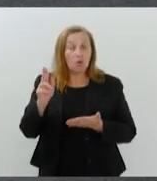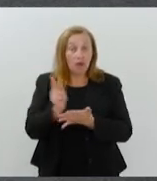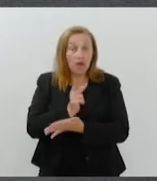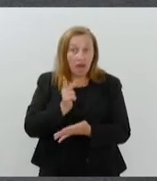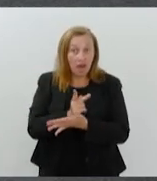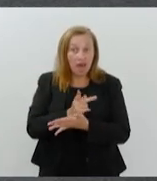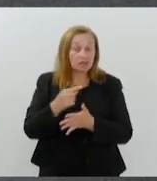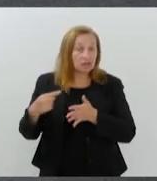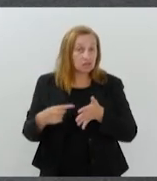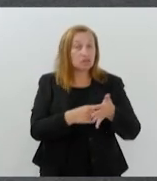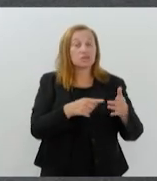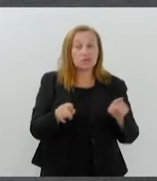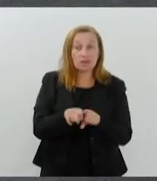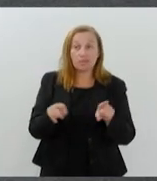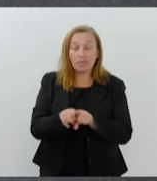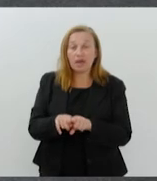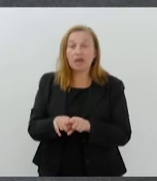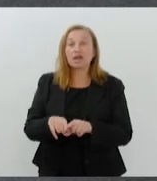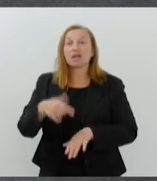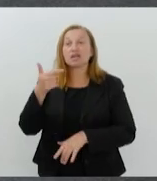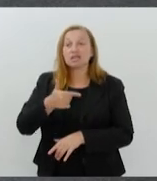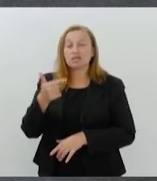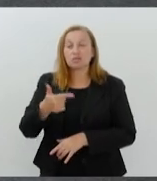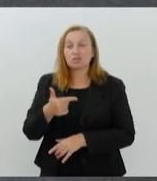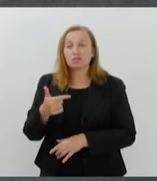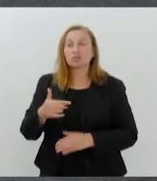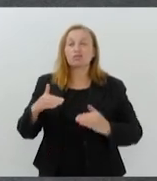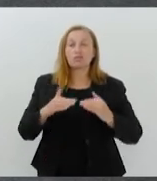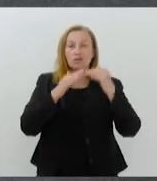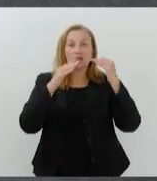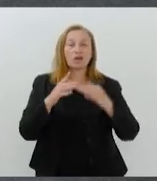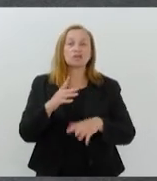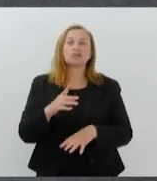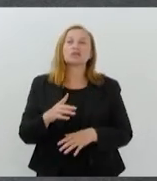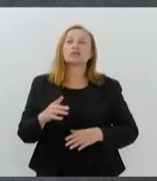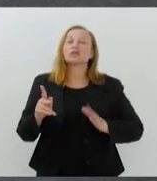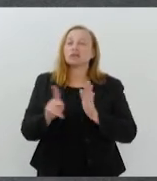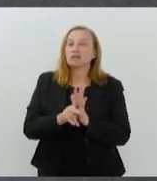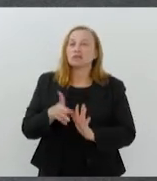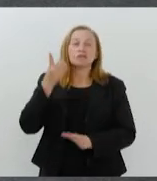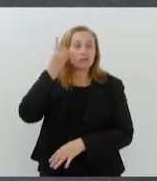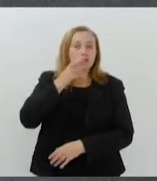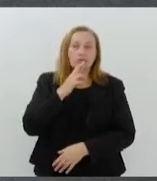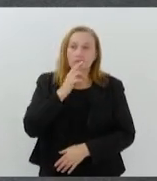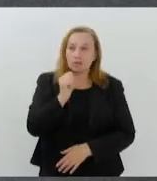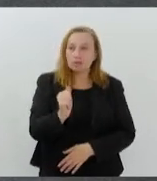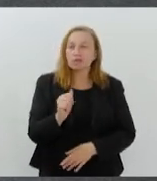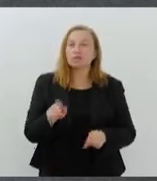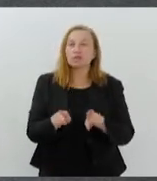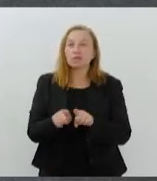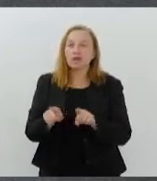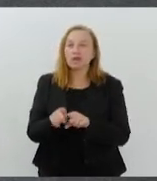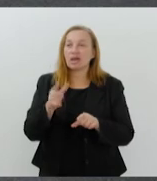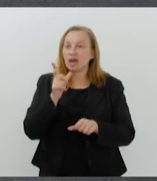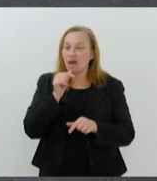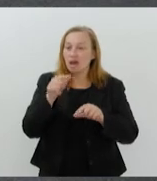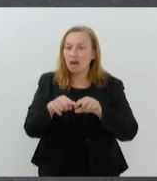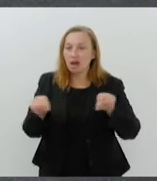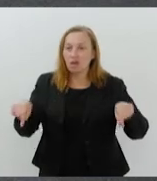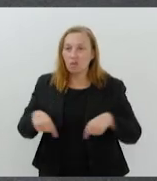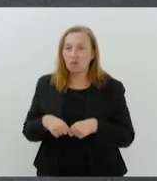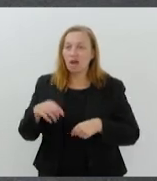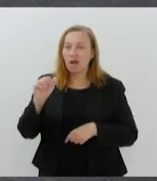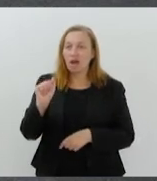claro, completamente favorável a esse projeto, deputada Amorim, a questão da Lagoa de Araruama.